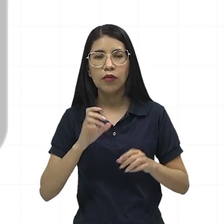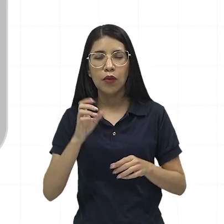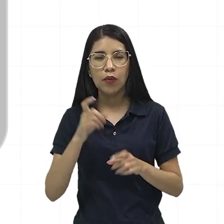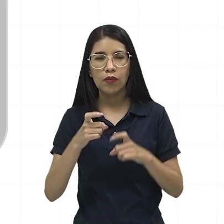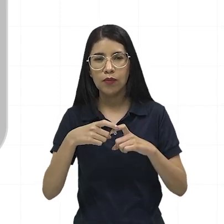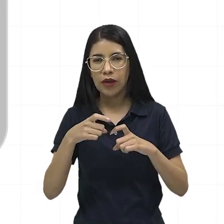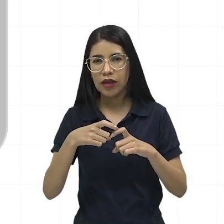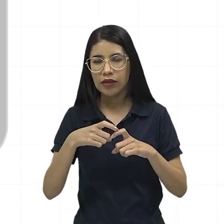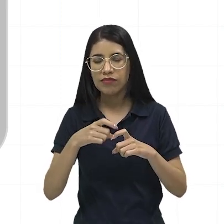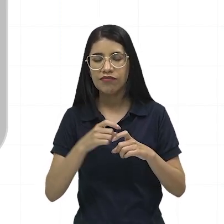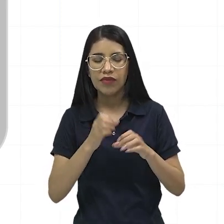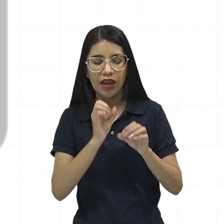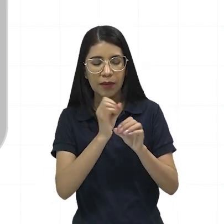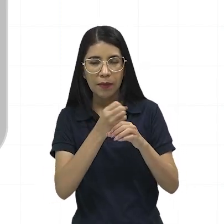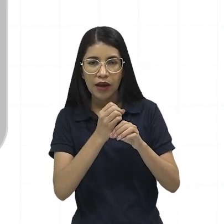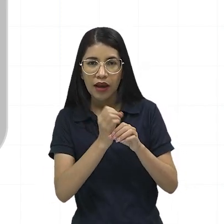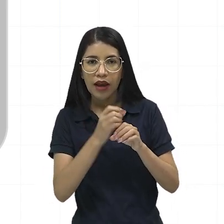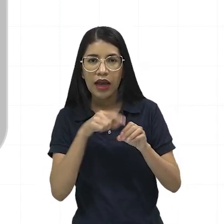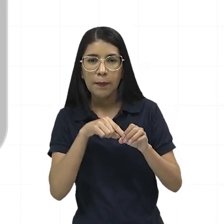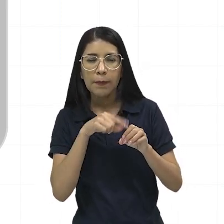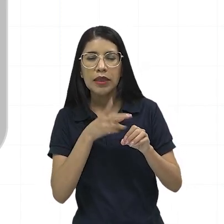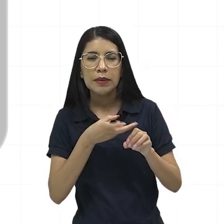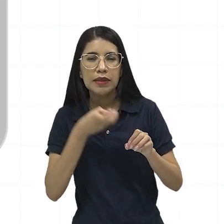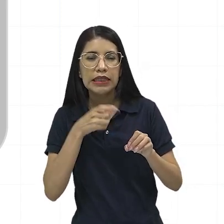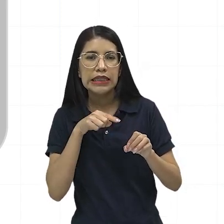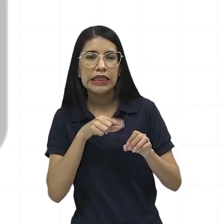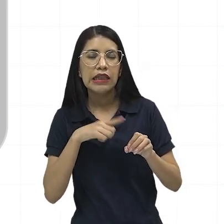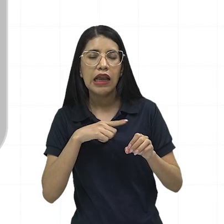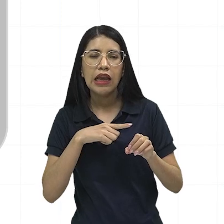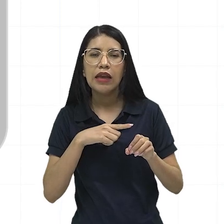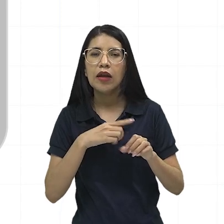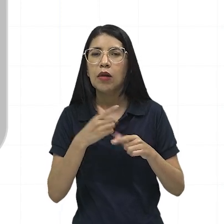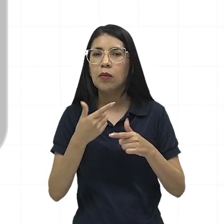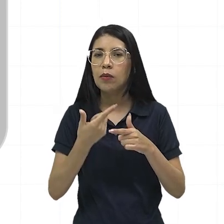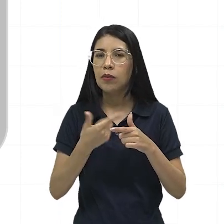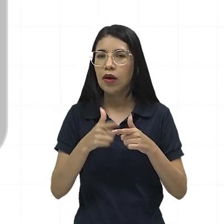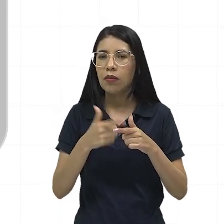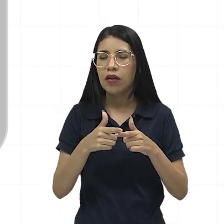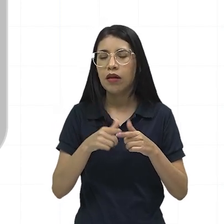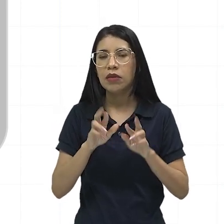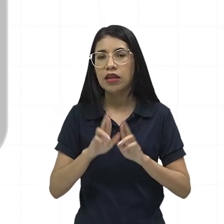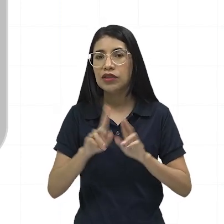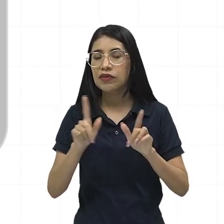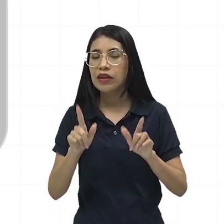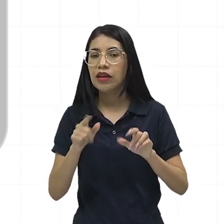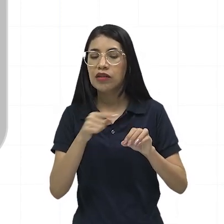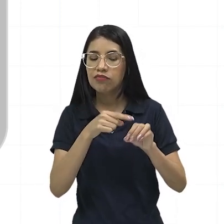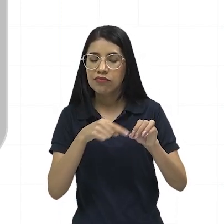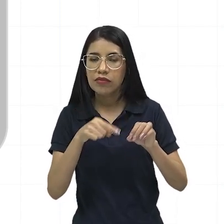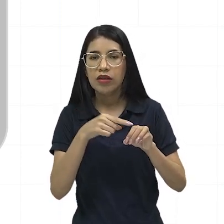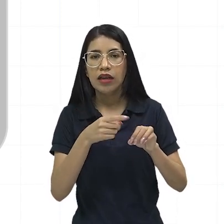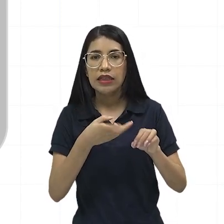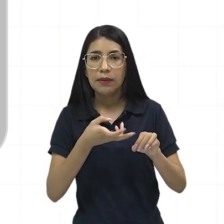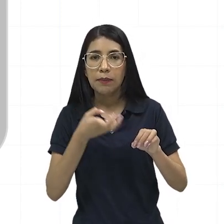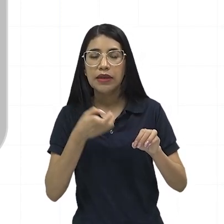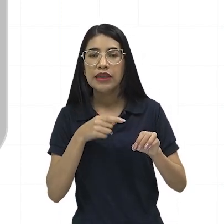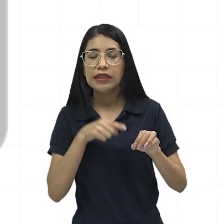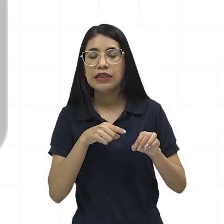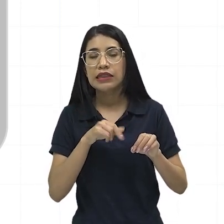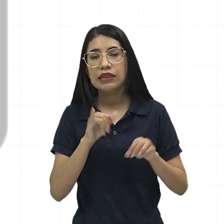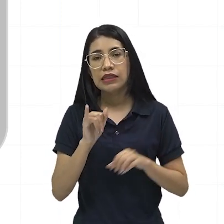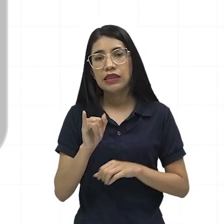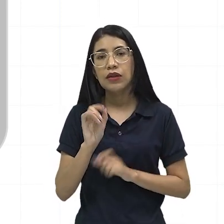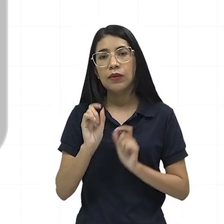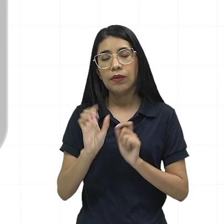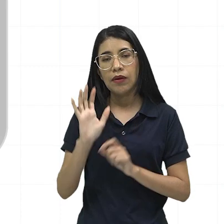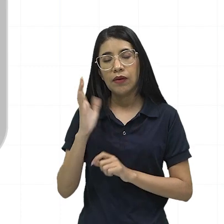nenhum ferimento, ver se não tem nada, né, que possa estar fora do normal, para que ele venha detectar, se for o